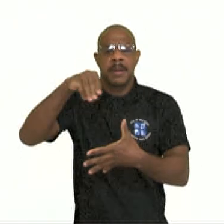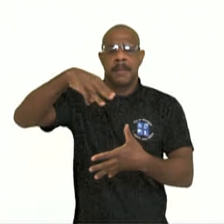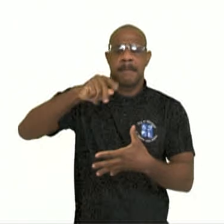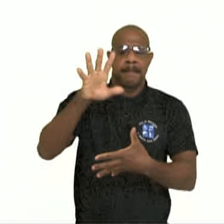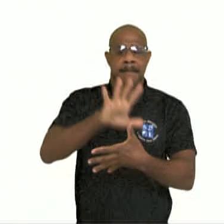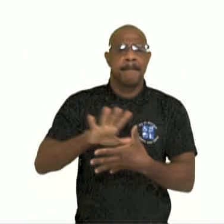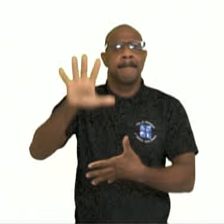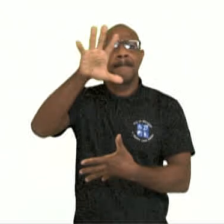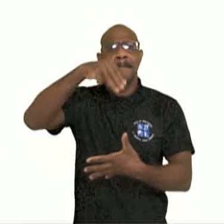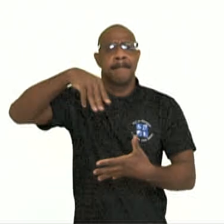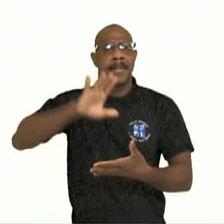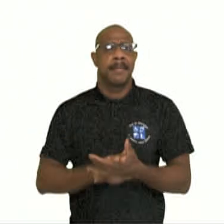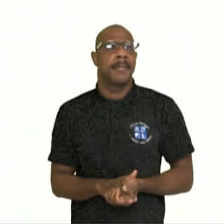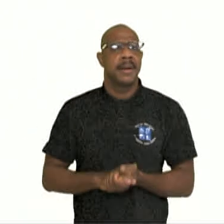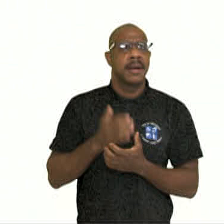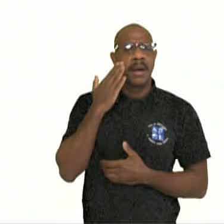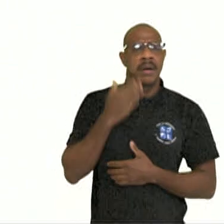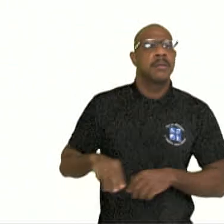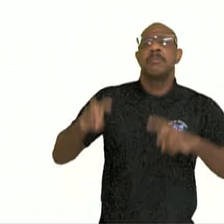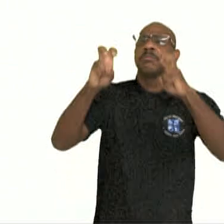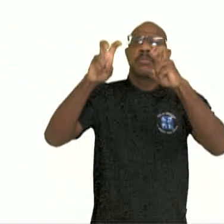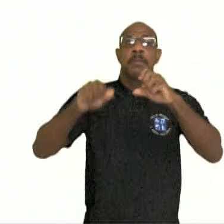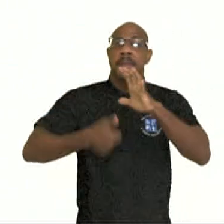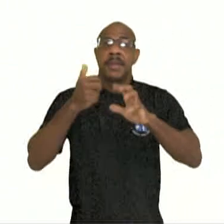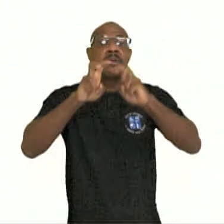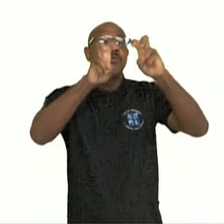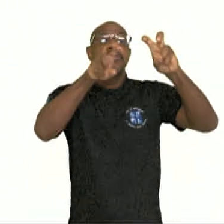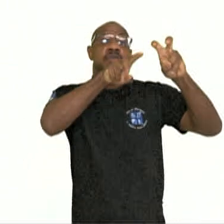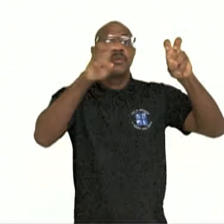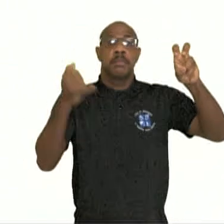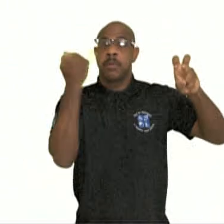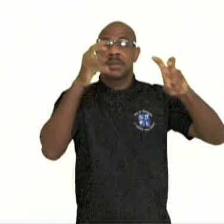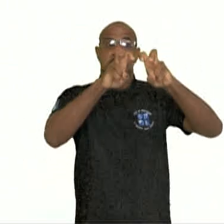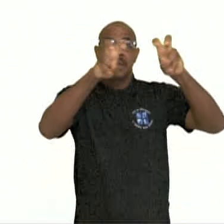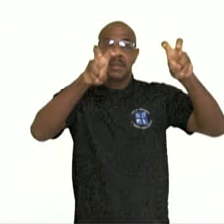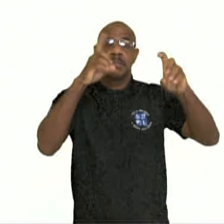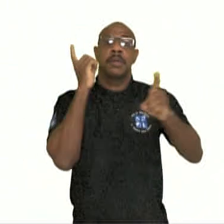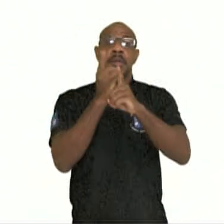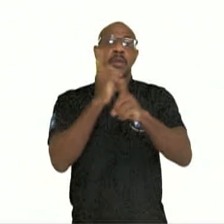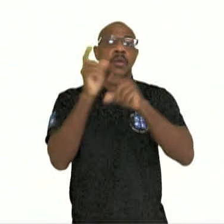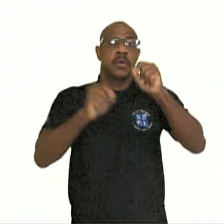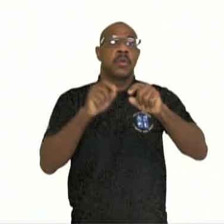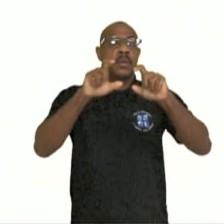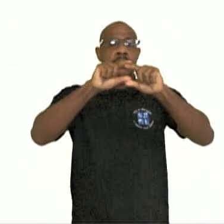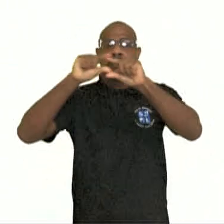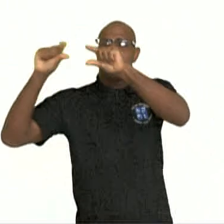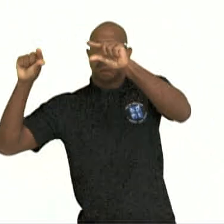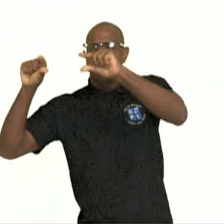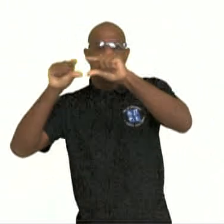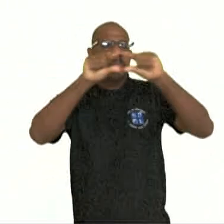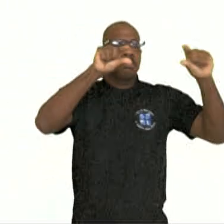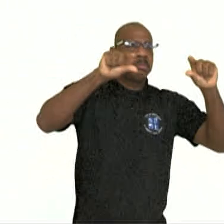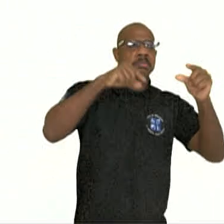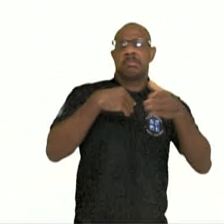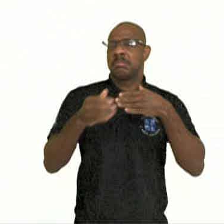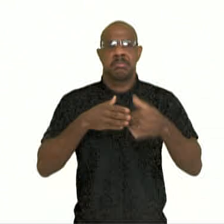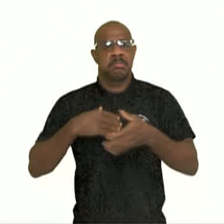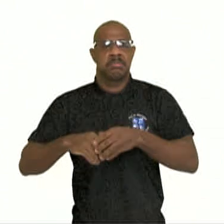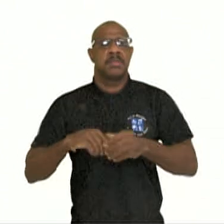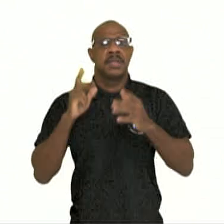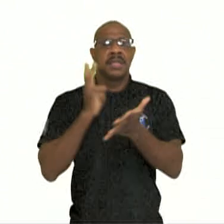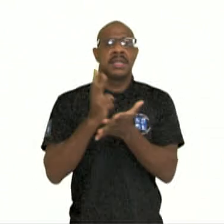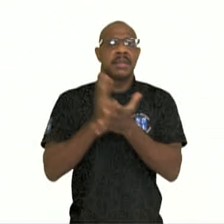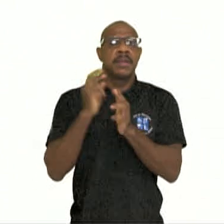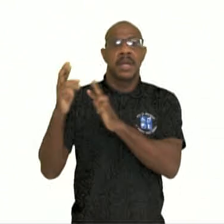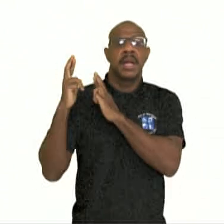primeiro elemento que eu trago para você é o título do mapa, que pode ser encontrado no canto superior, na parte de cima, mas que sempre vai